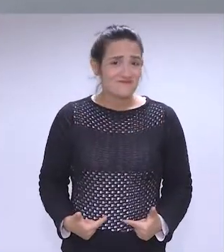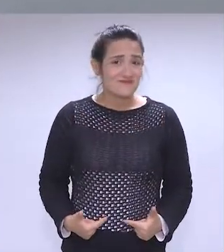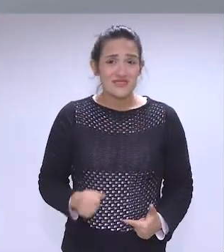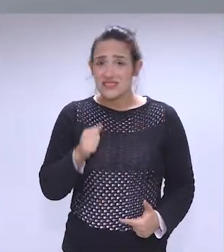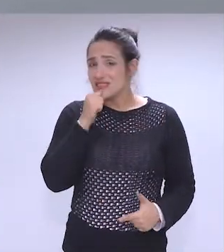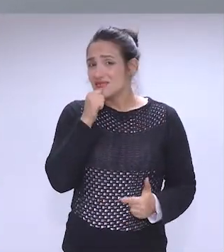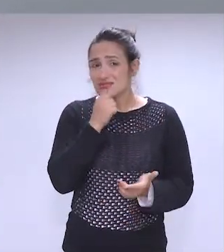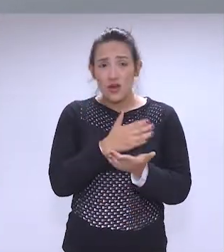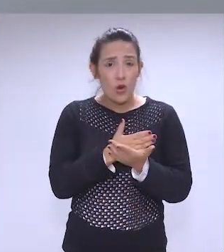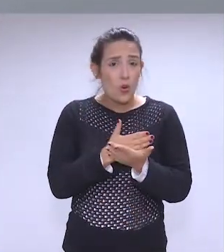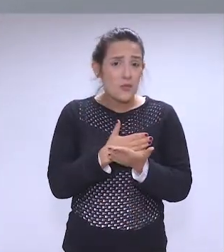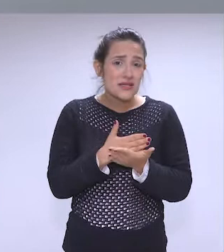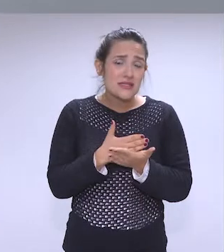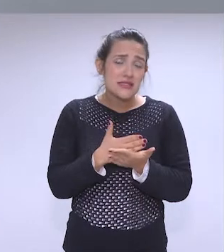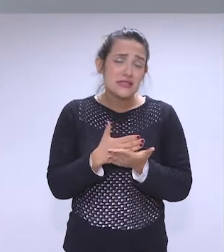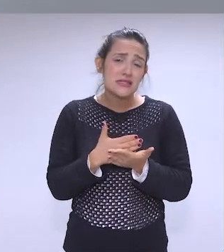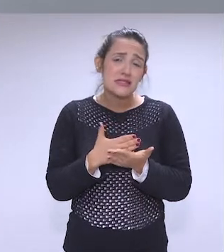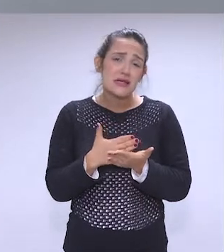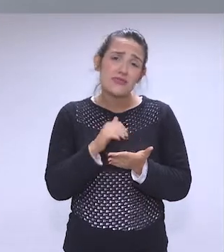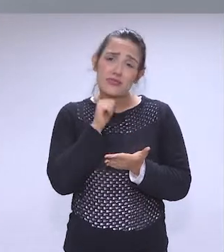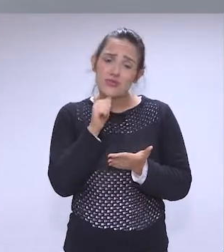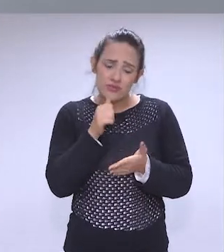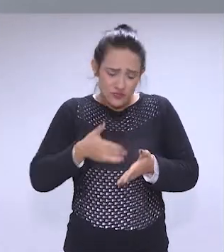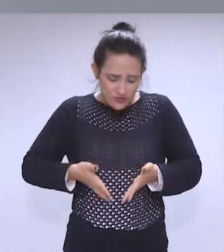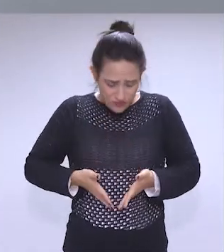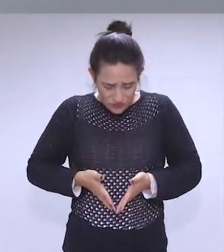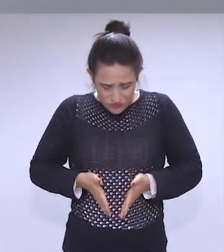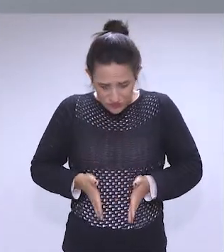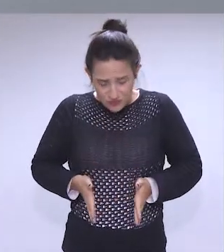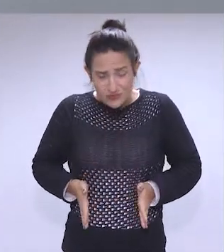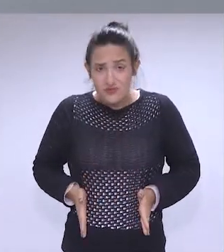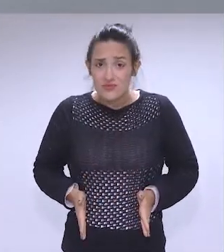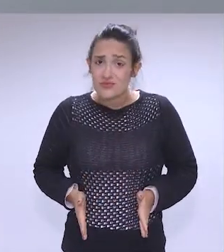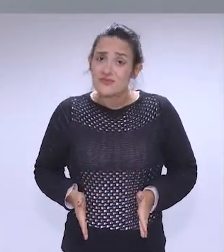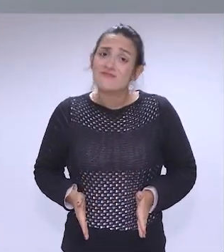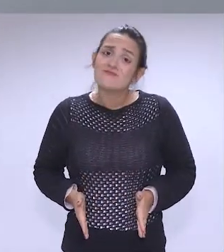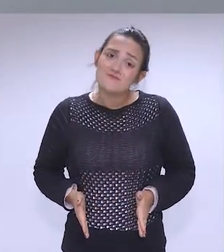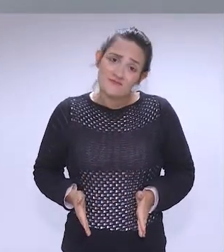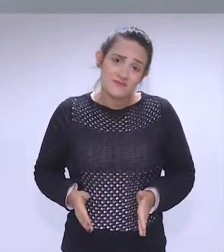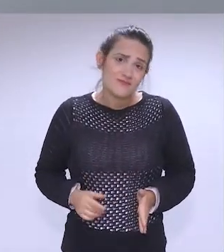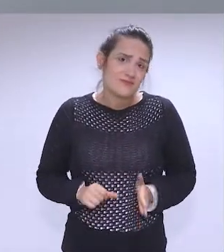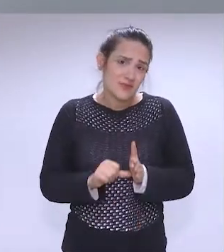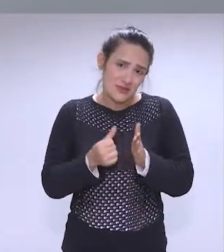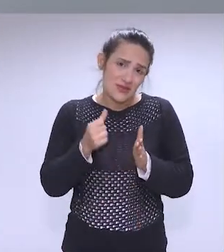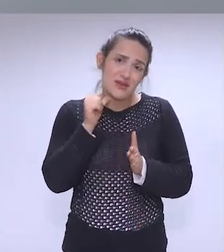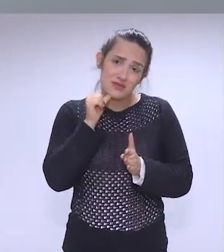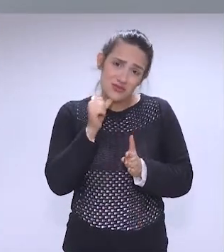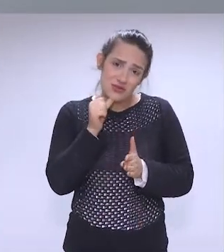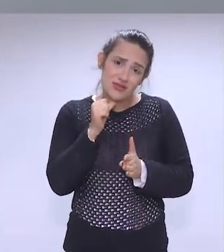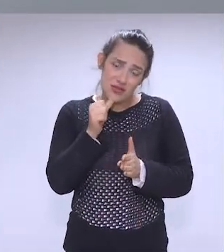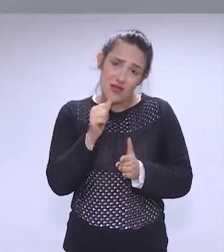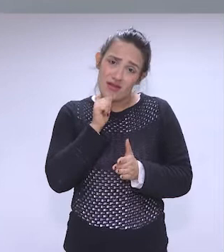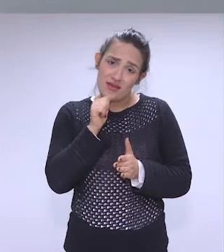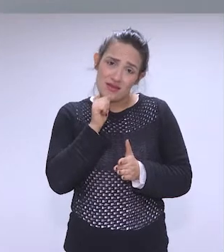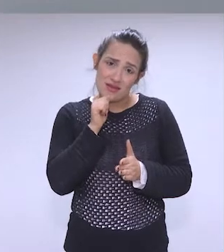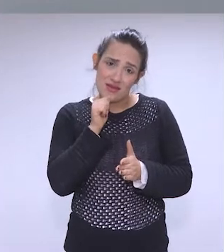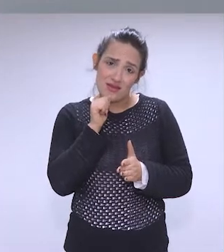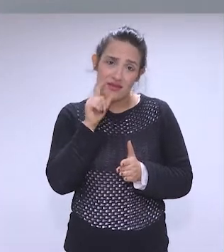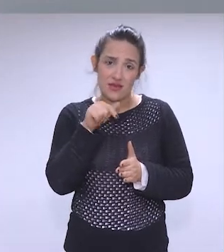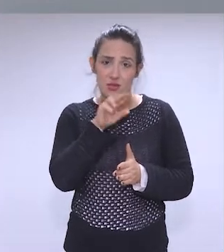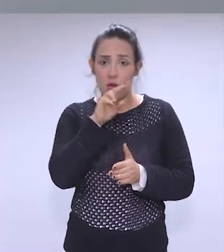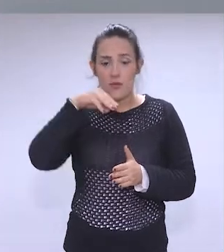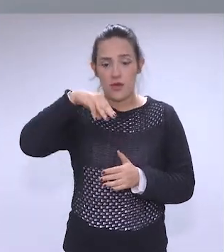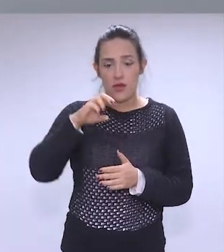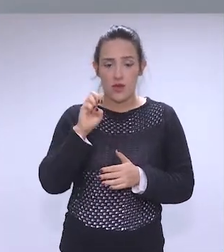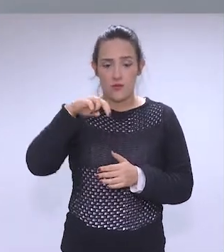está entrando na sua vida reprodutiva, ou seja, ela está por volta da época da sua primeira menstruação, que a gente